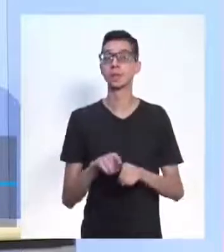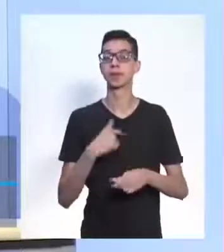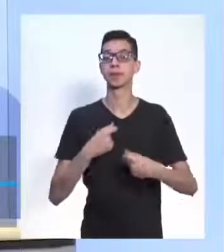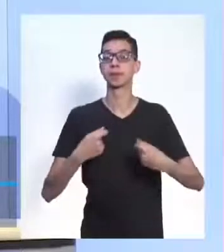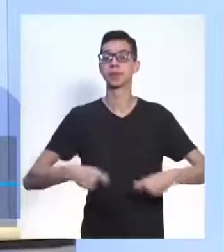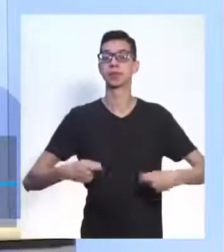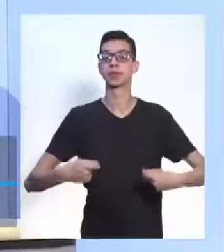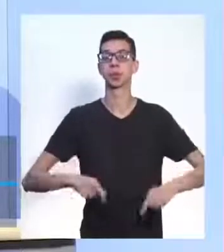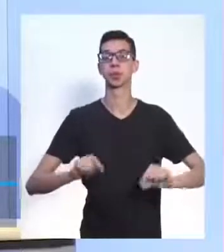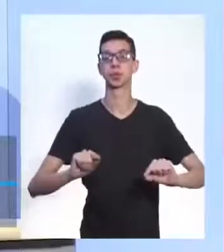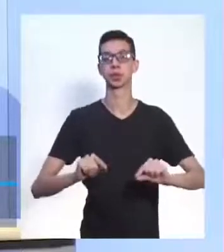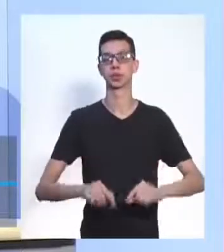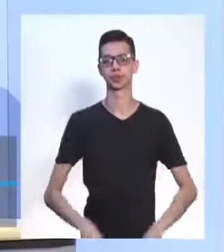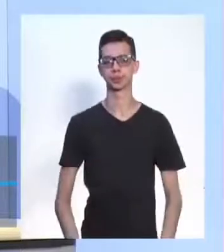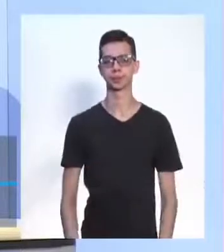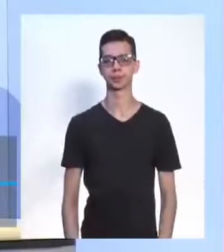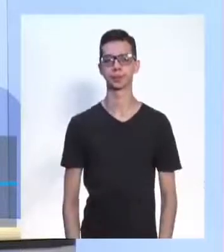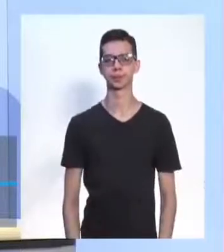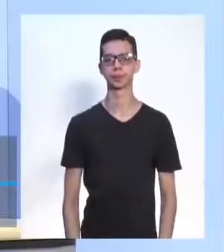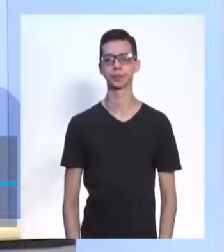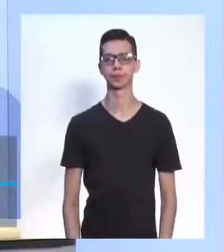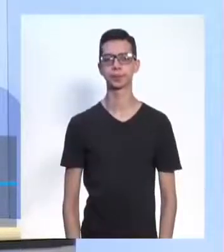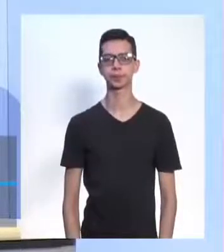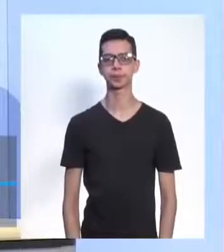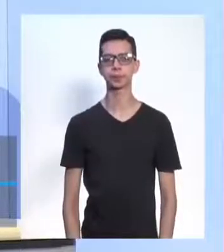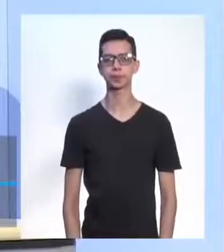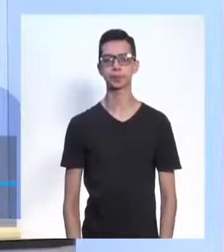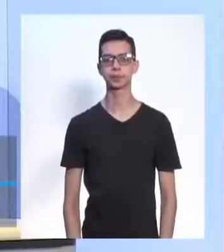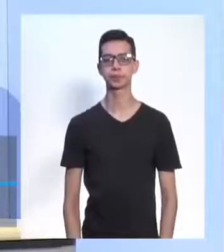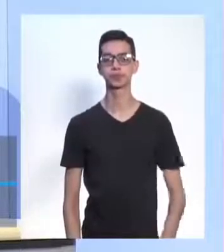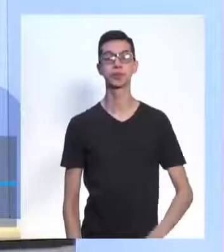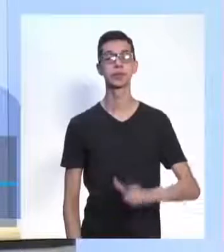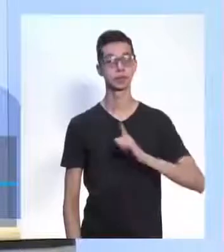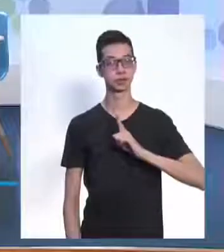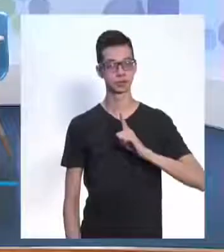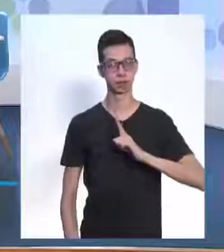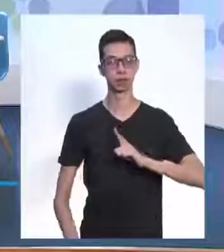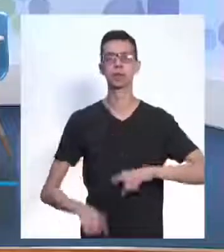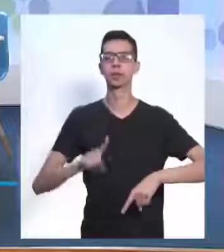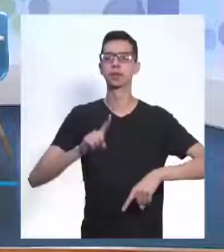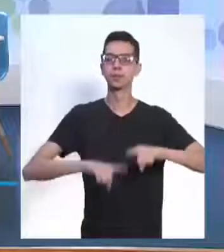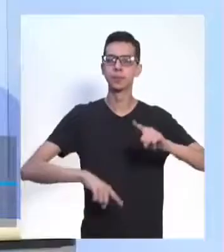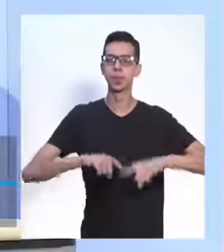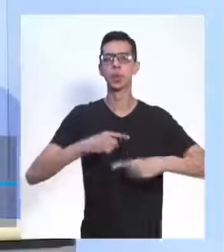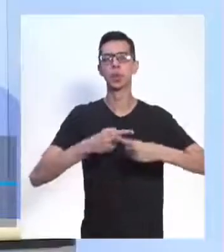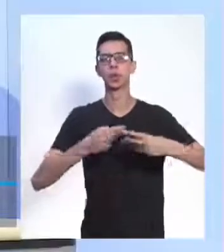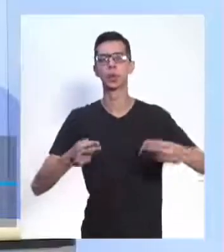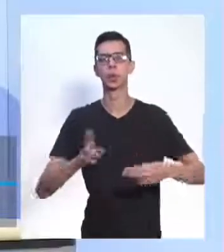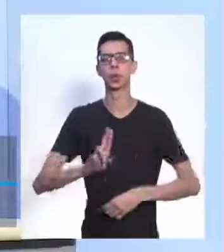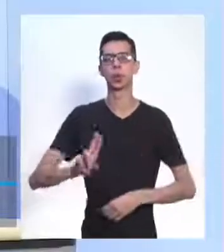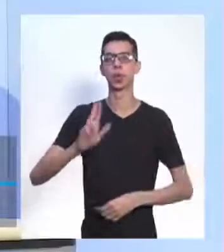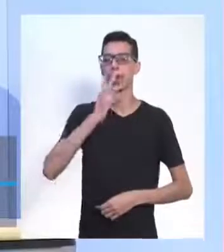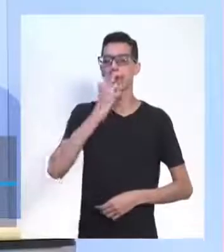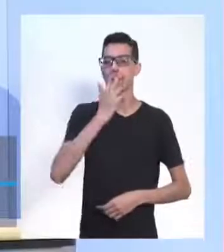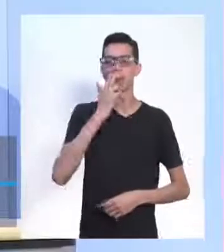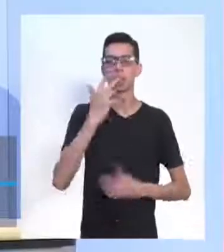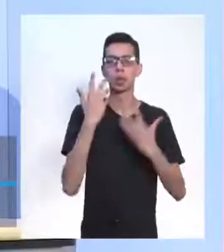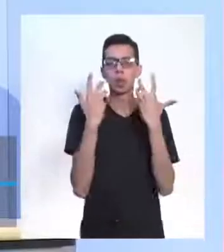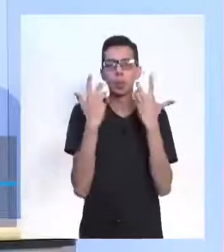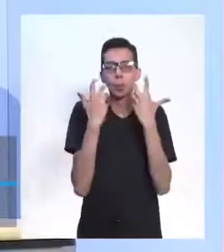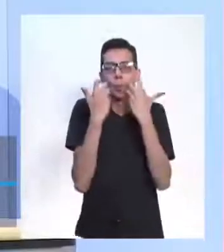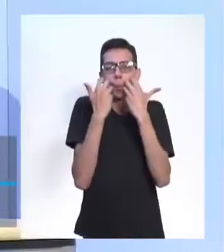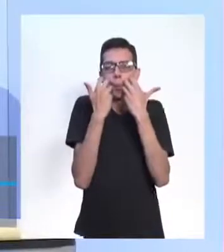Existem são espécies de produtos que a gente coloca, né, para dar aquela impressão de rugas na